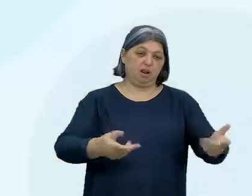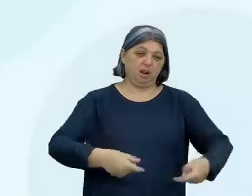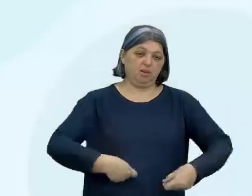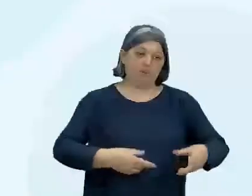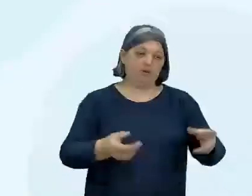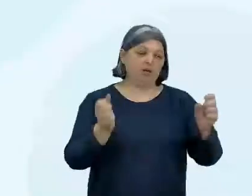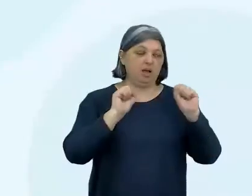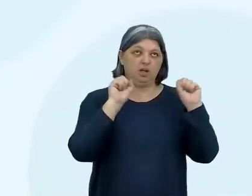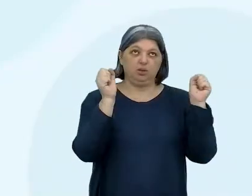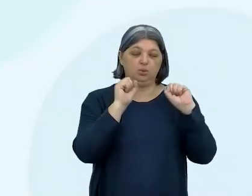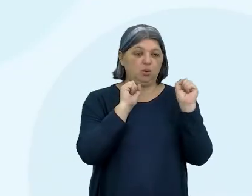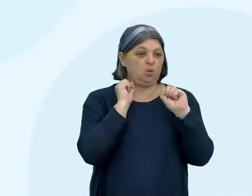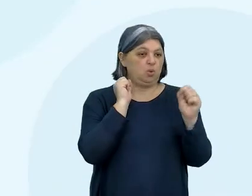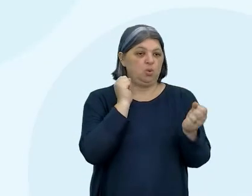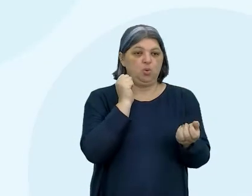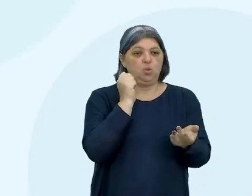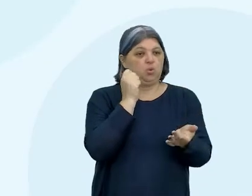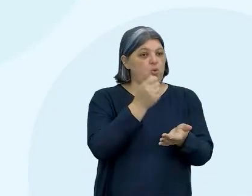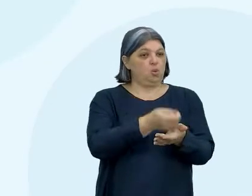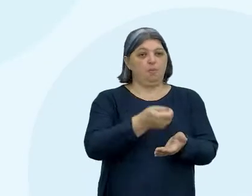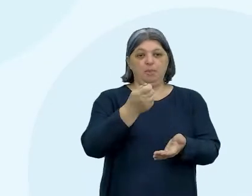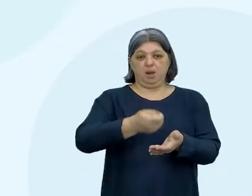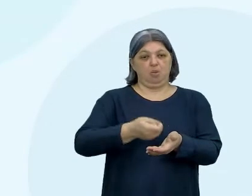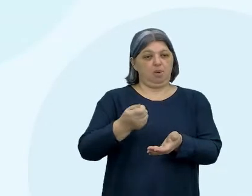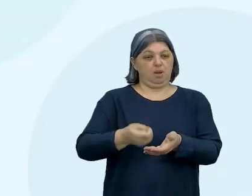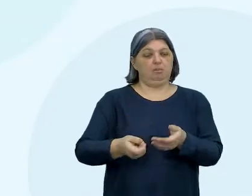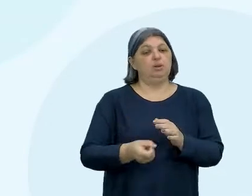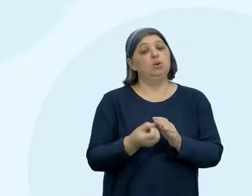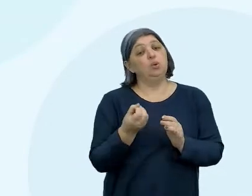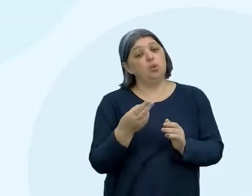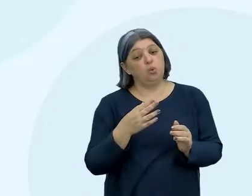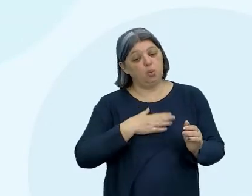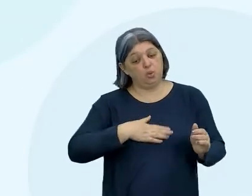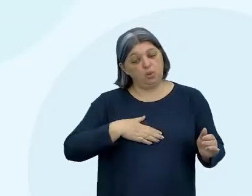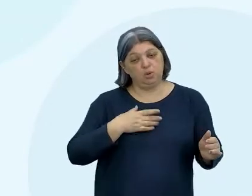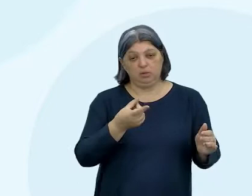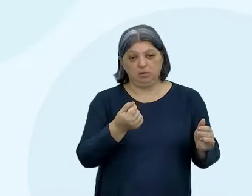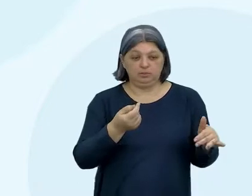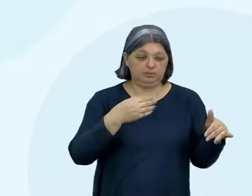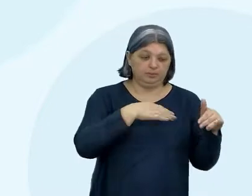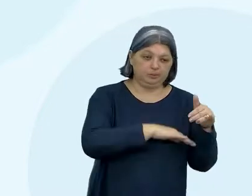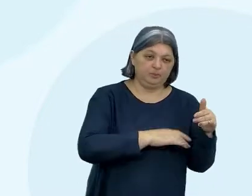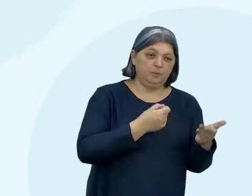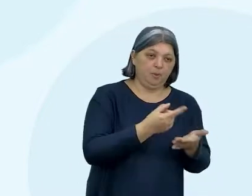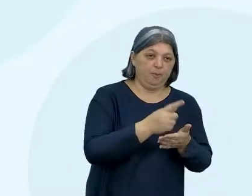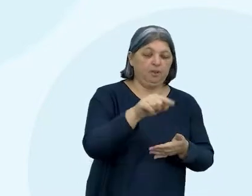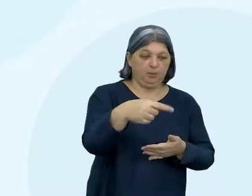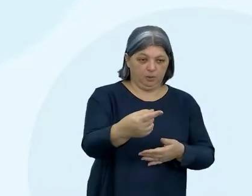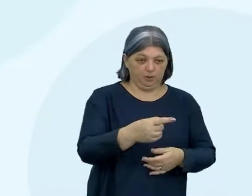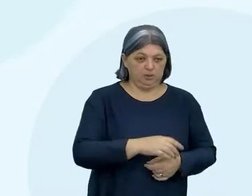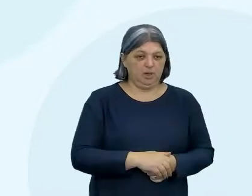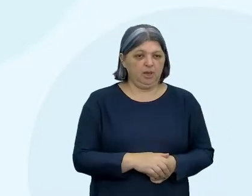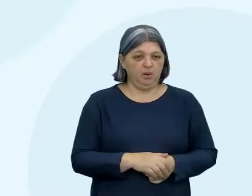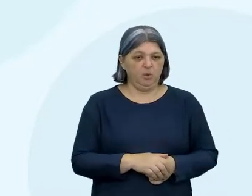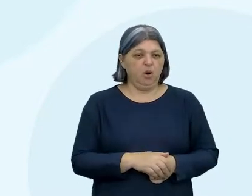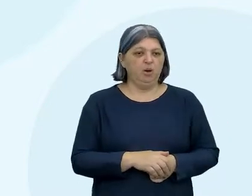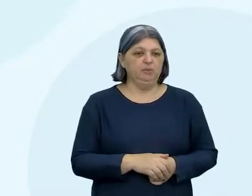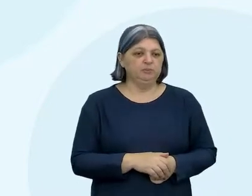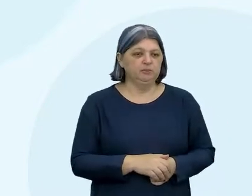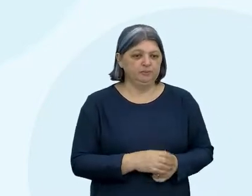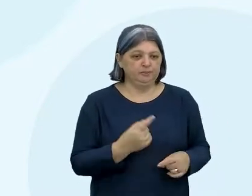adoro comprar, eu gosto de guardar dinheiro para comprar depois, gosto de comprar